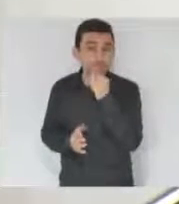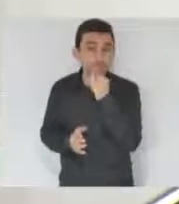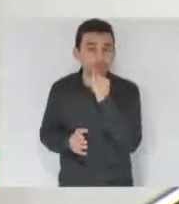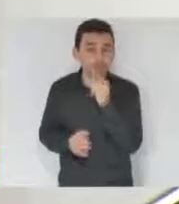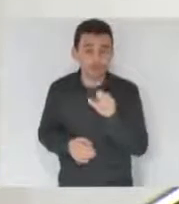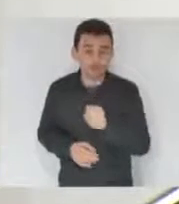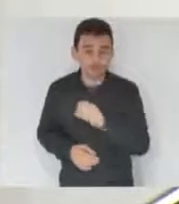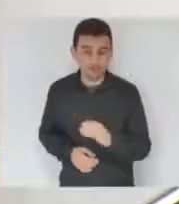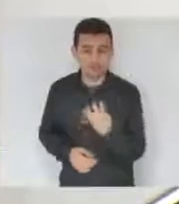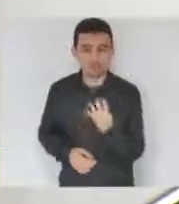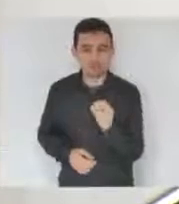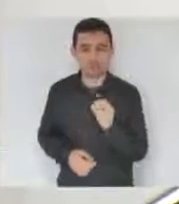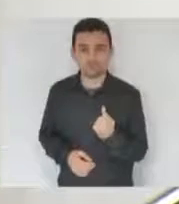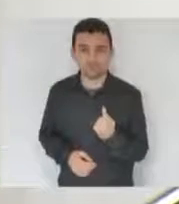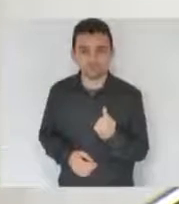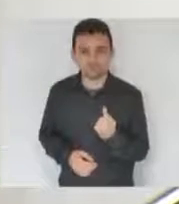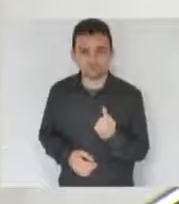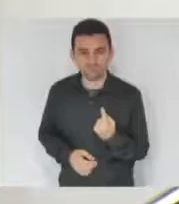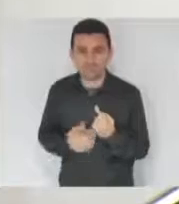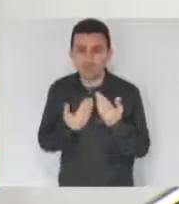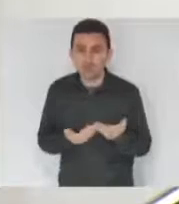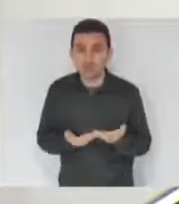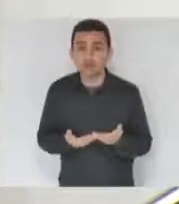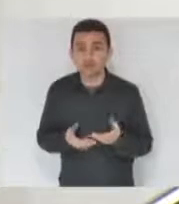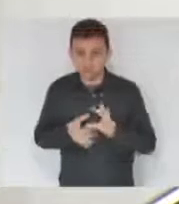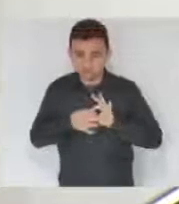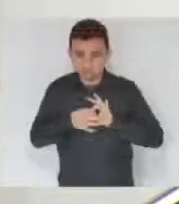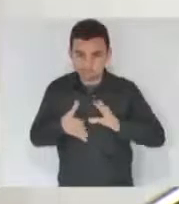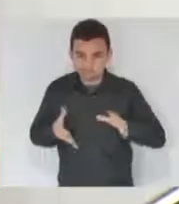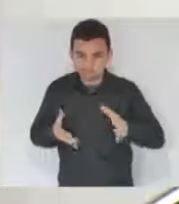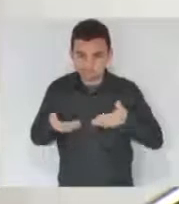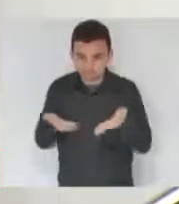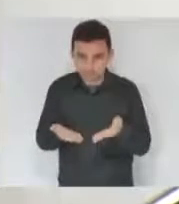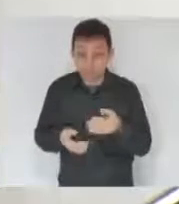SC-401. A SC-401 foi a concessão feita, deputada Ada, em